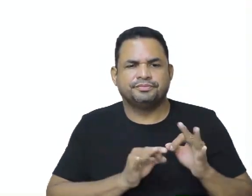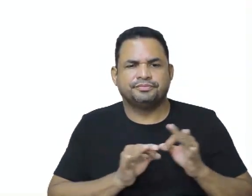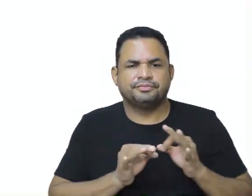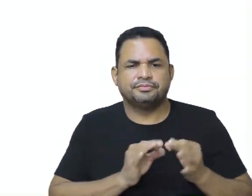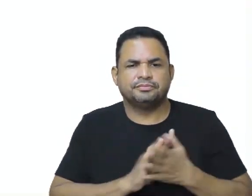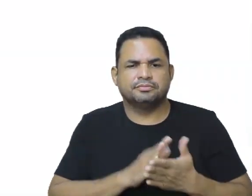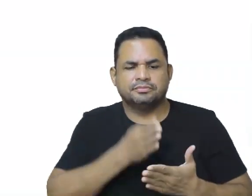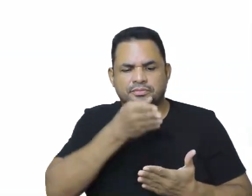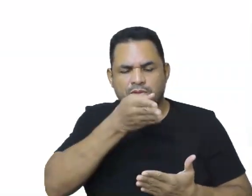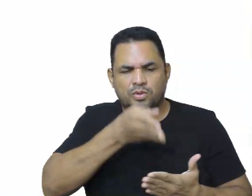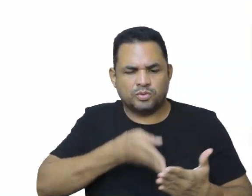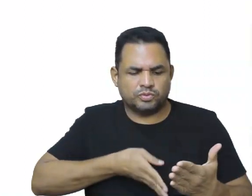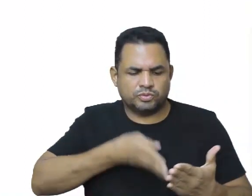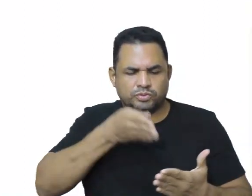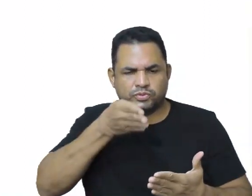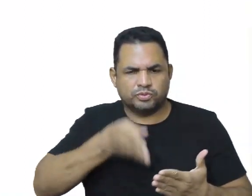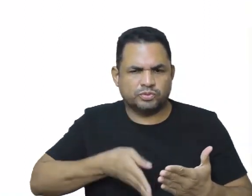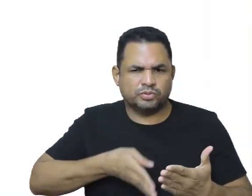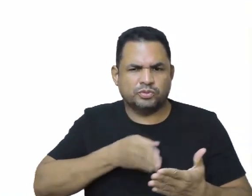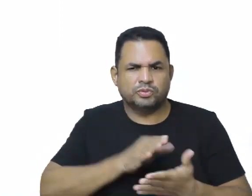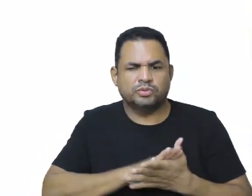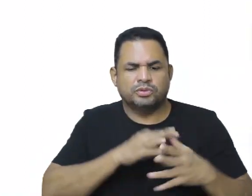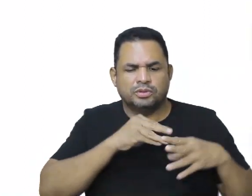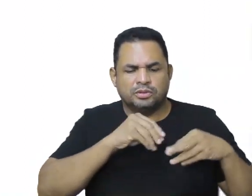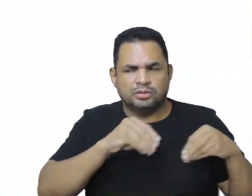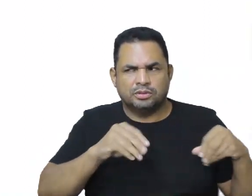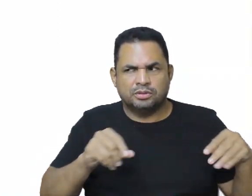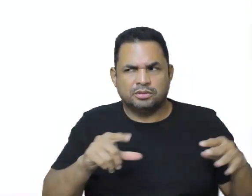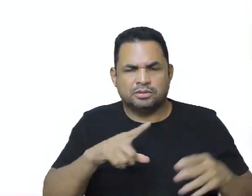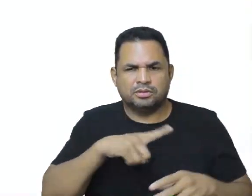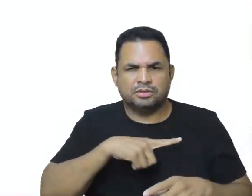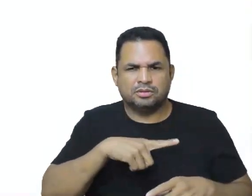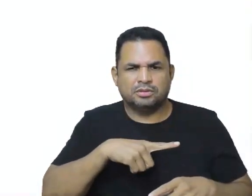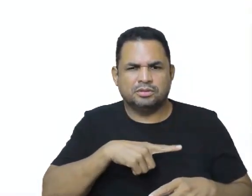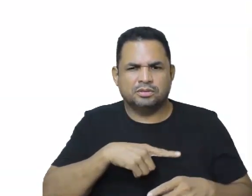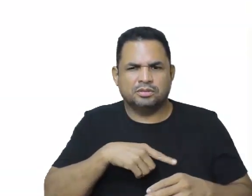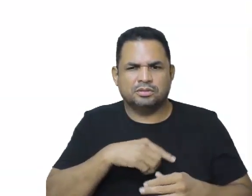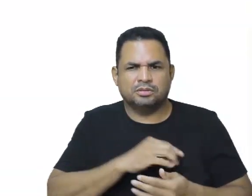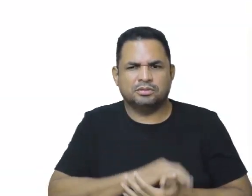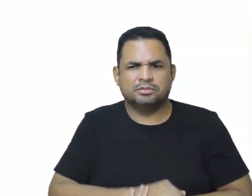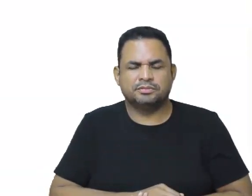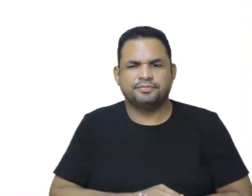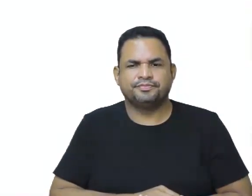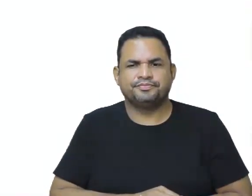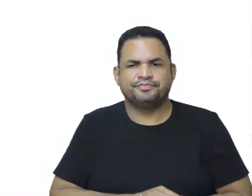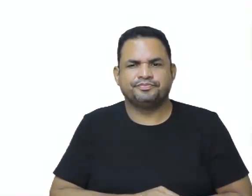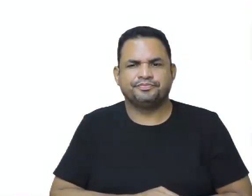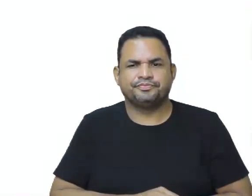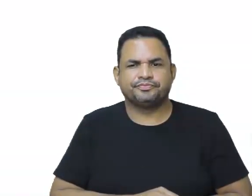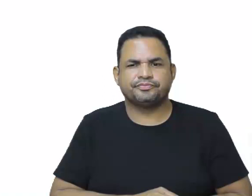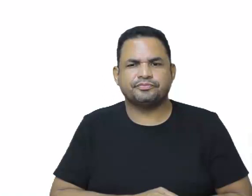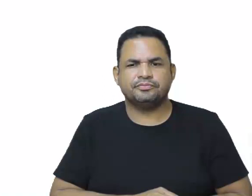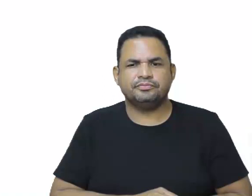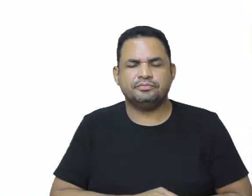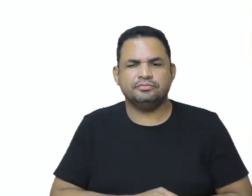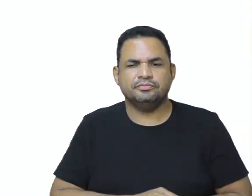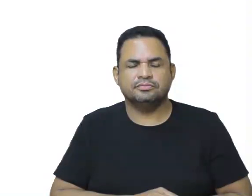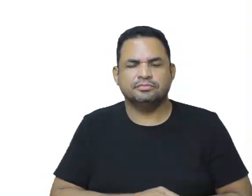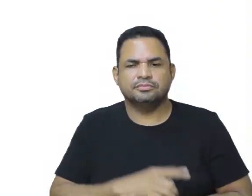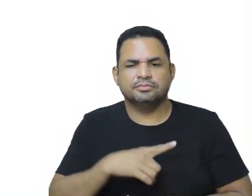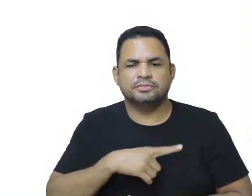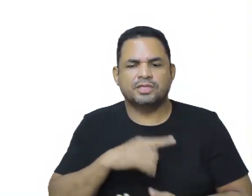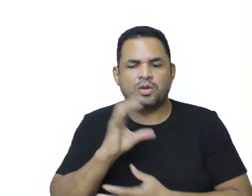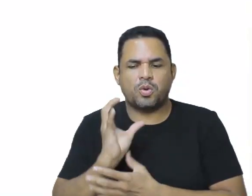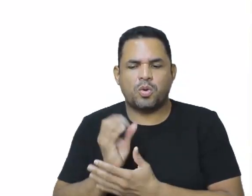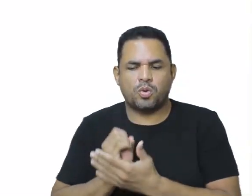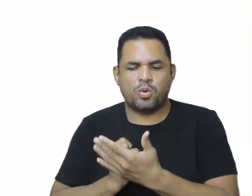de sucos no solo. Então, eu tenho, por exemplo, uma área, de repente, que tinha uma vegetação.